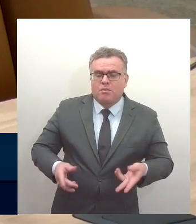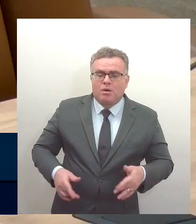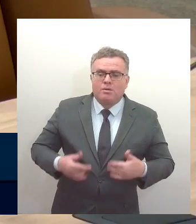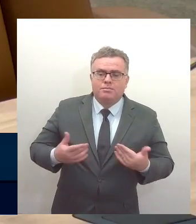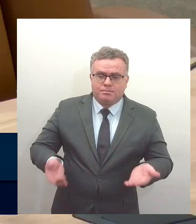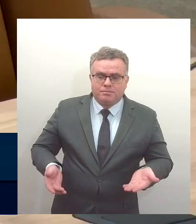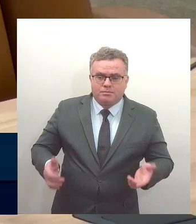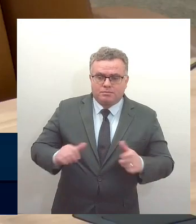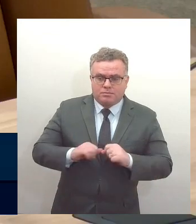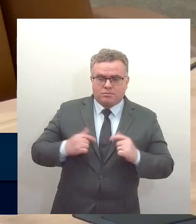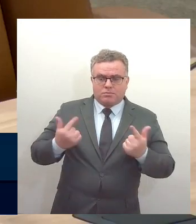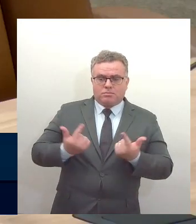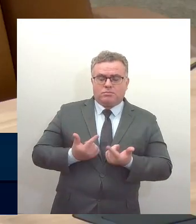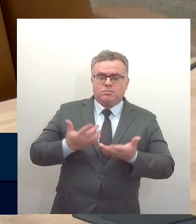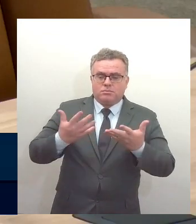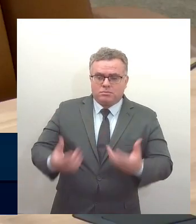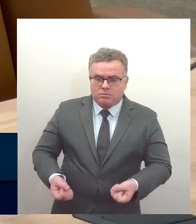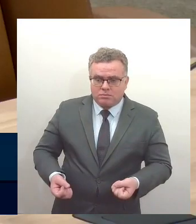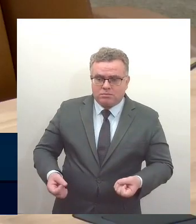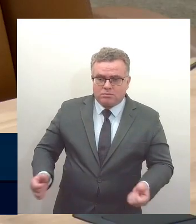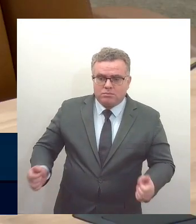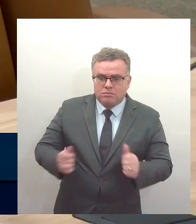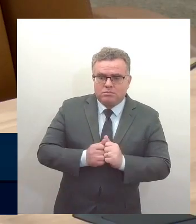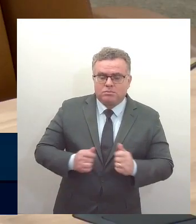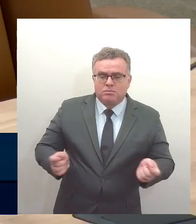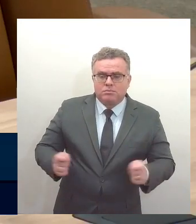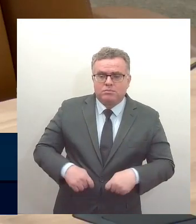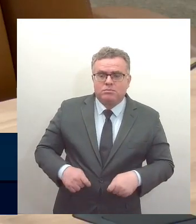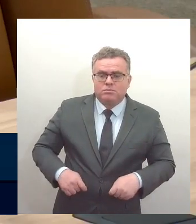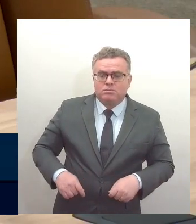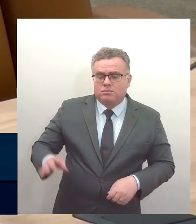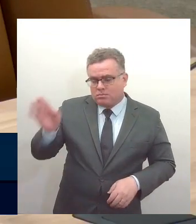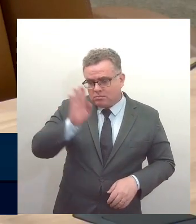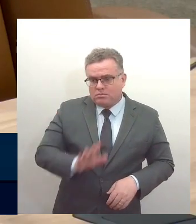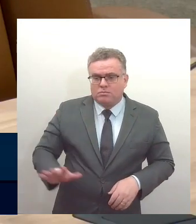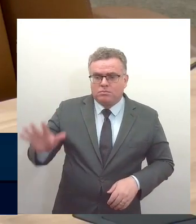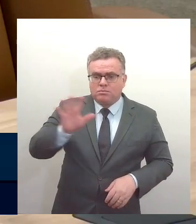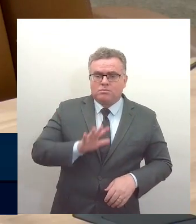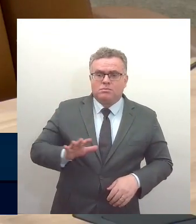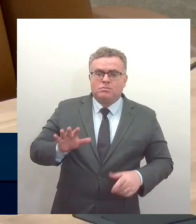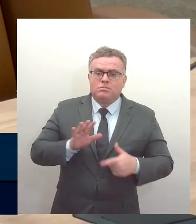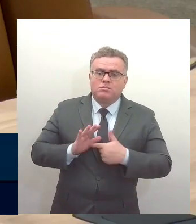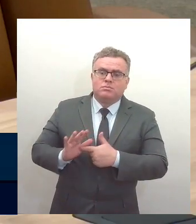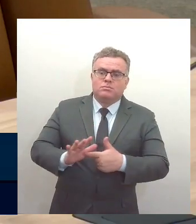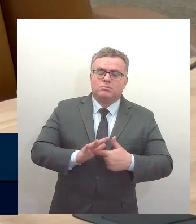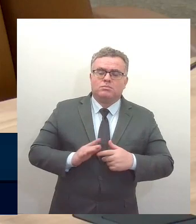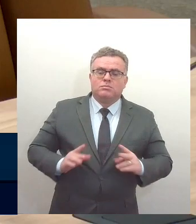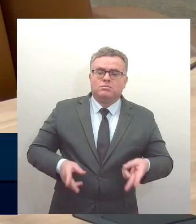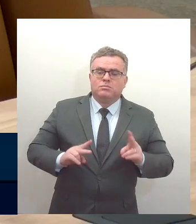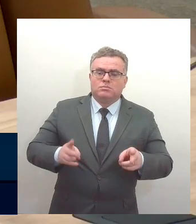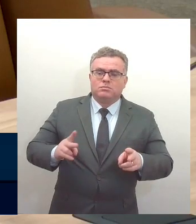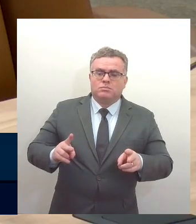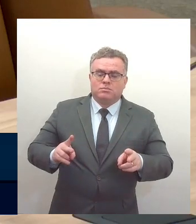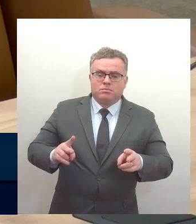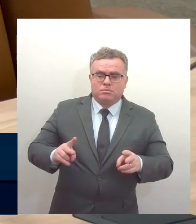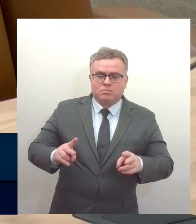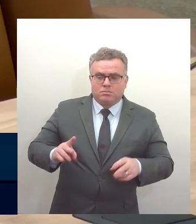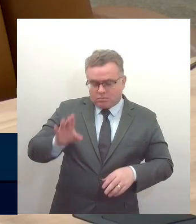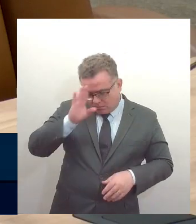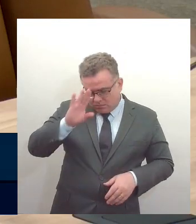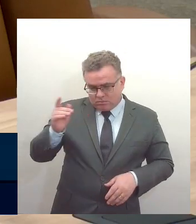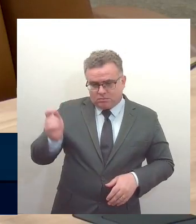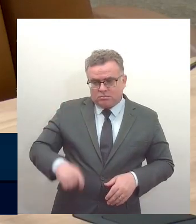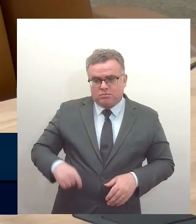acho que no Brasil ia ser algo pioneiro. Ia ser uma das primeiras casas, se não for a primeira. Então, assim,